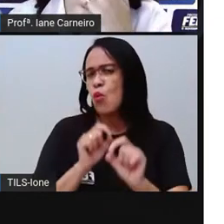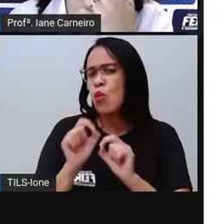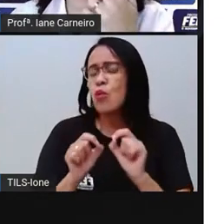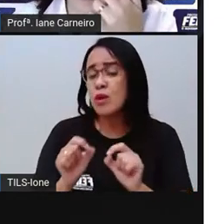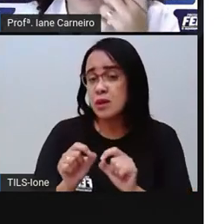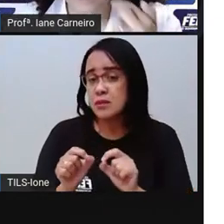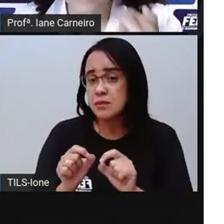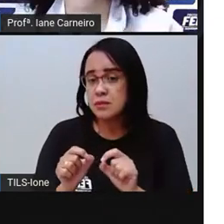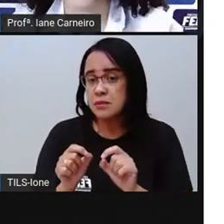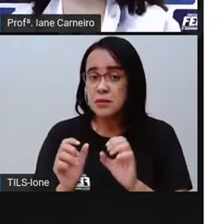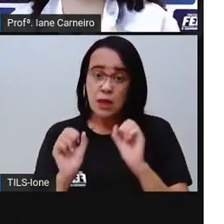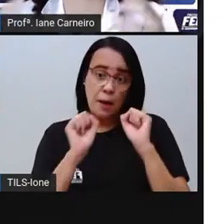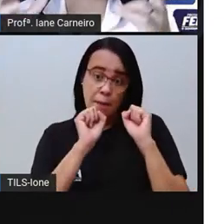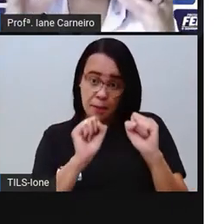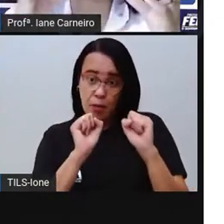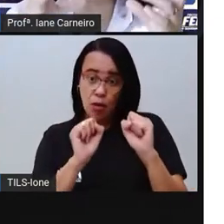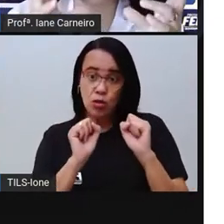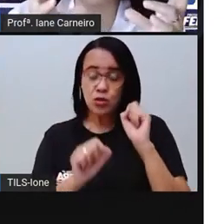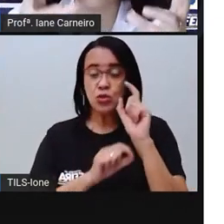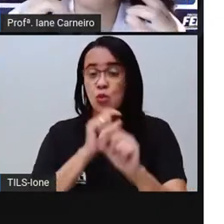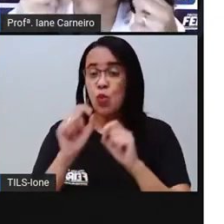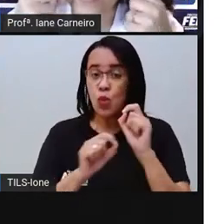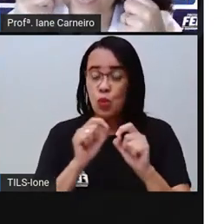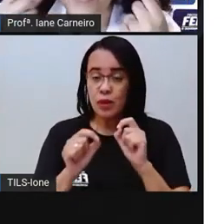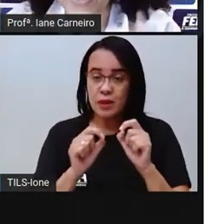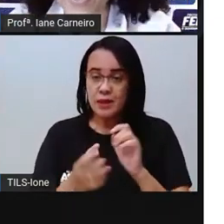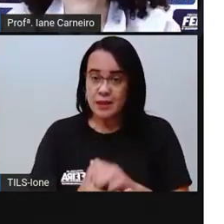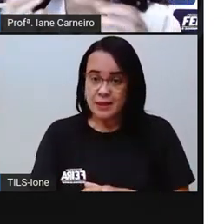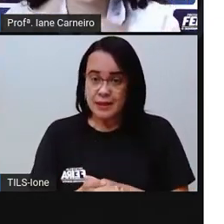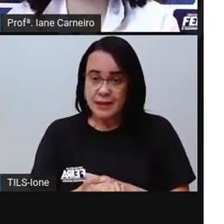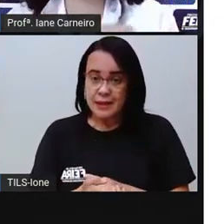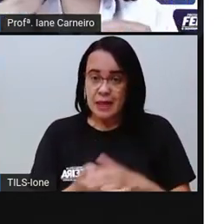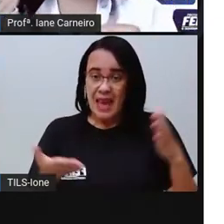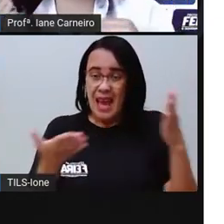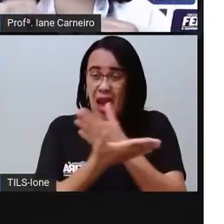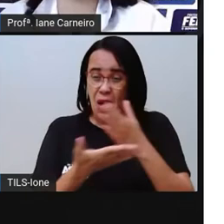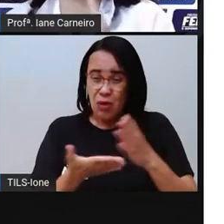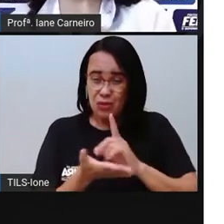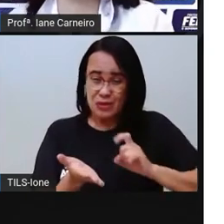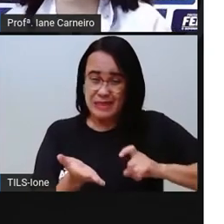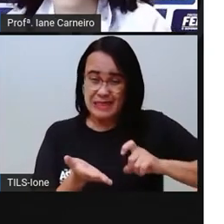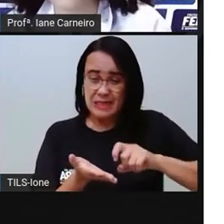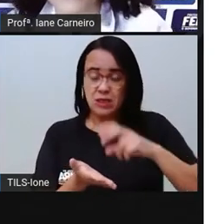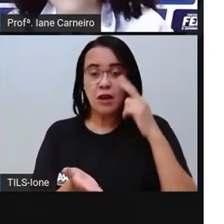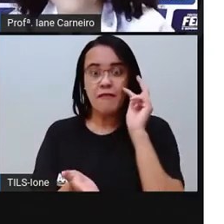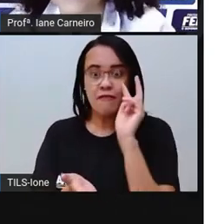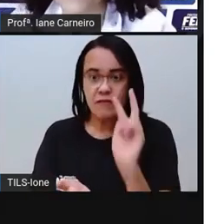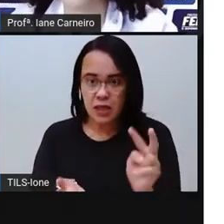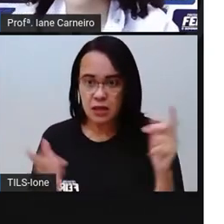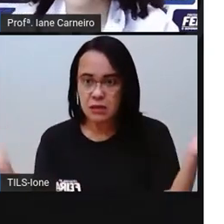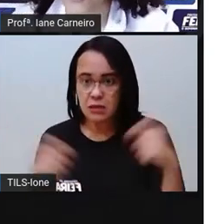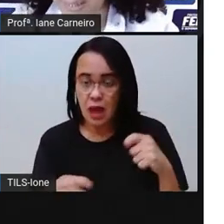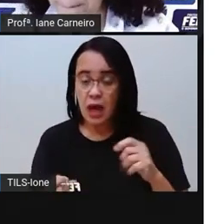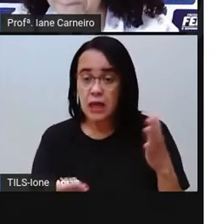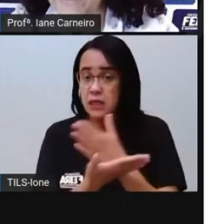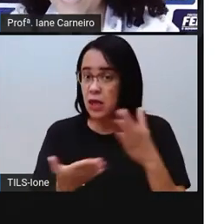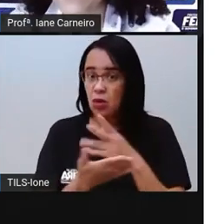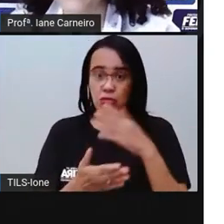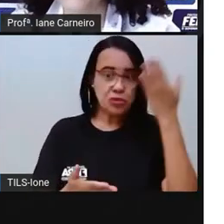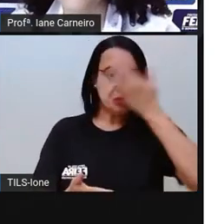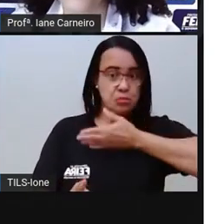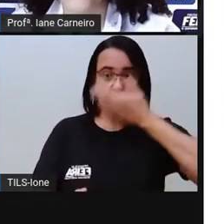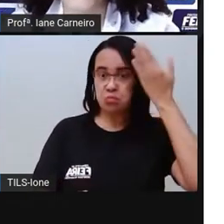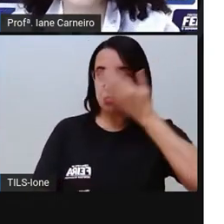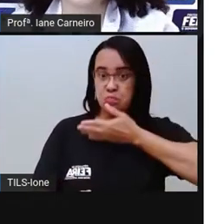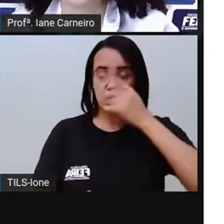né? E aparecem bichinhos. Tanto aqueles que a gente consegue ver, quanto os que a gente não consegue ver tão facilmente, né?